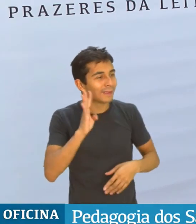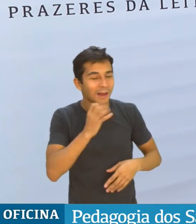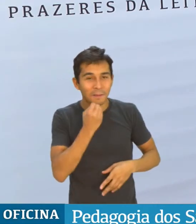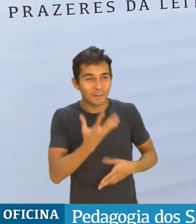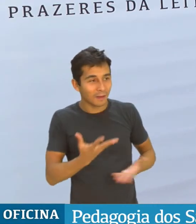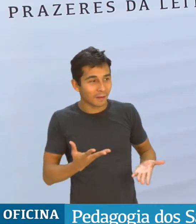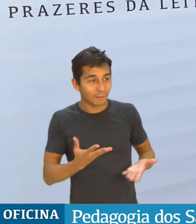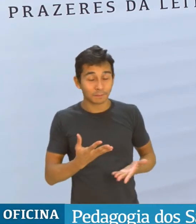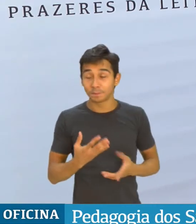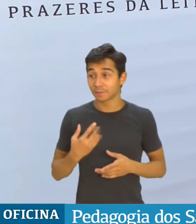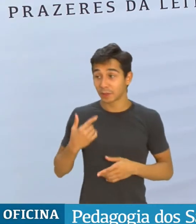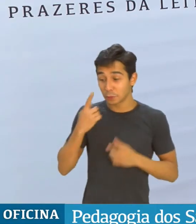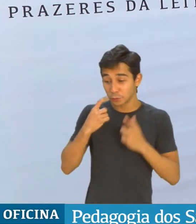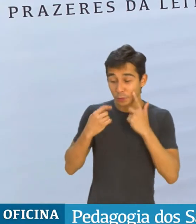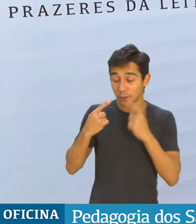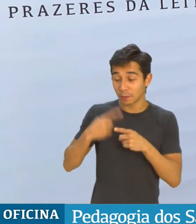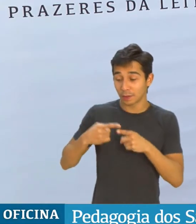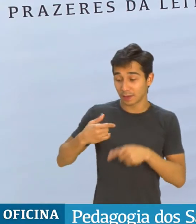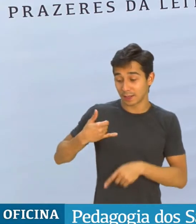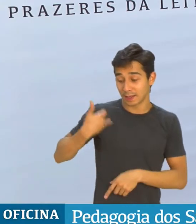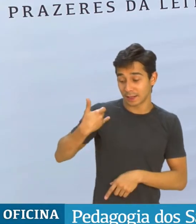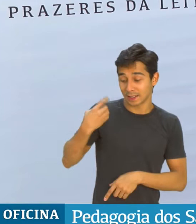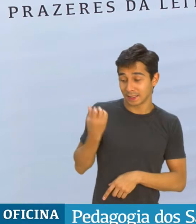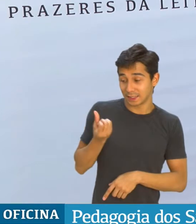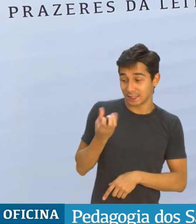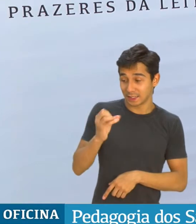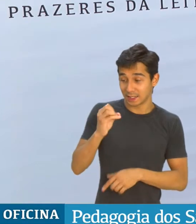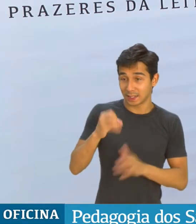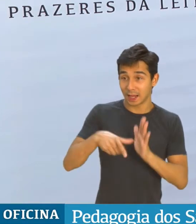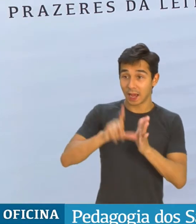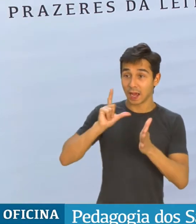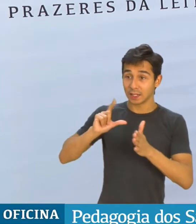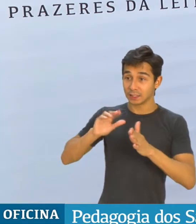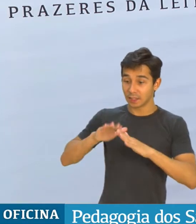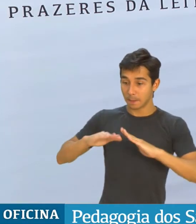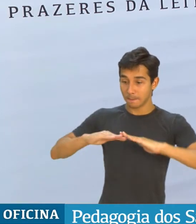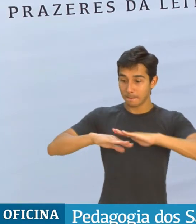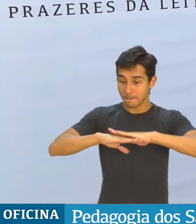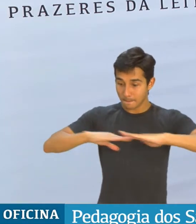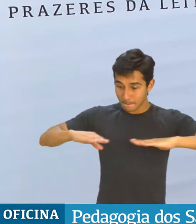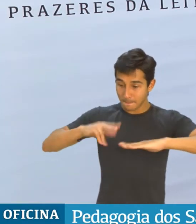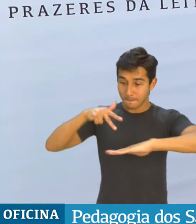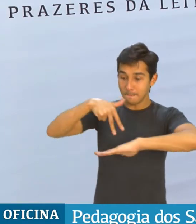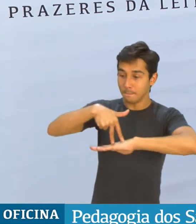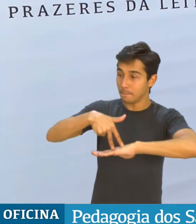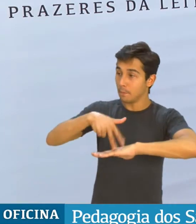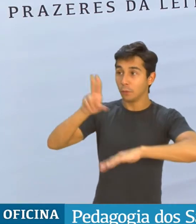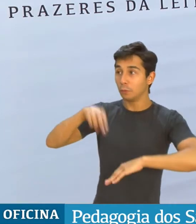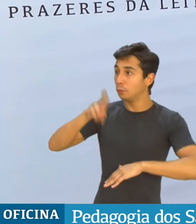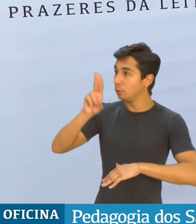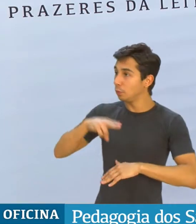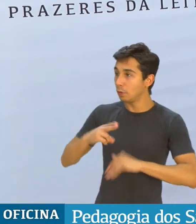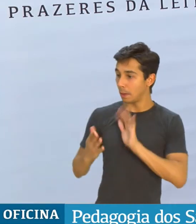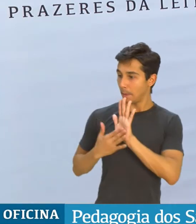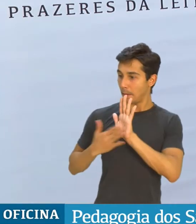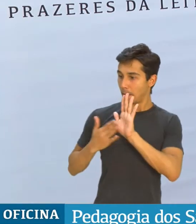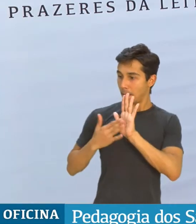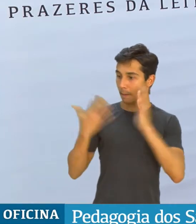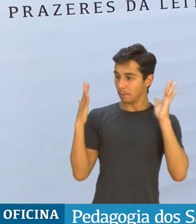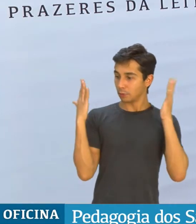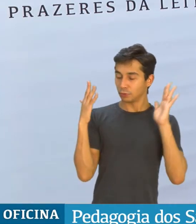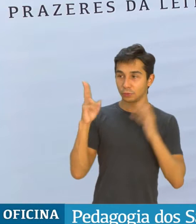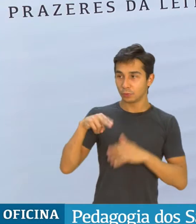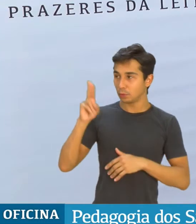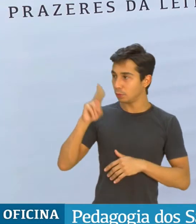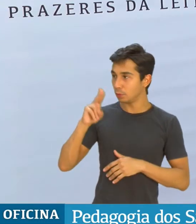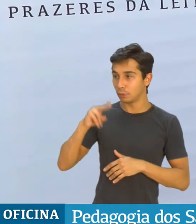falou, é porque eu tenho 60 anos e eu nunca tinha pisado num palco, eu nunca tinha sido aplaudido na vida.